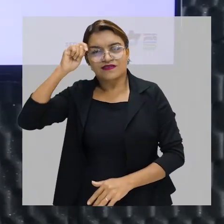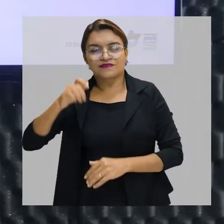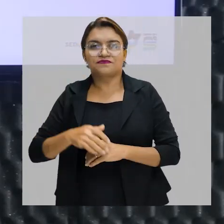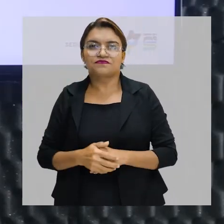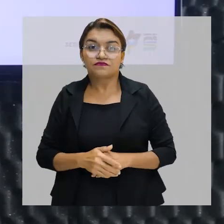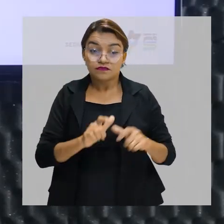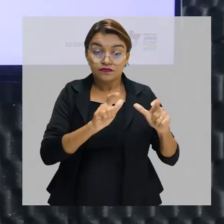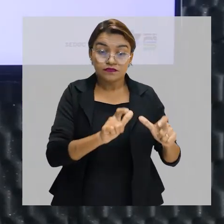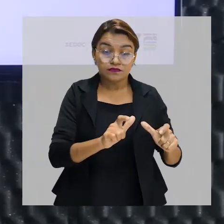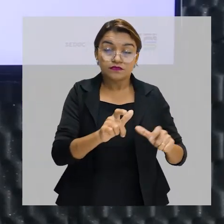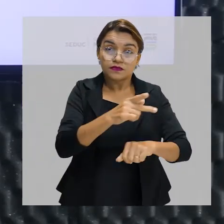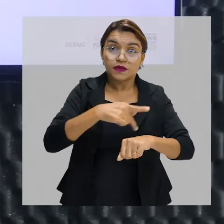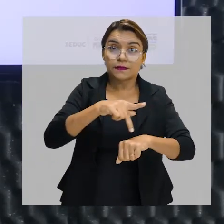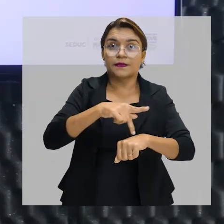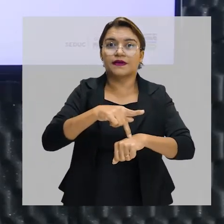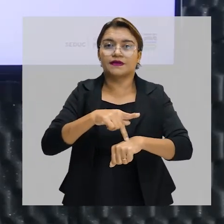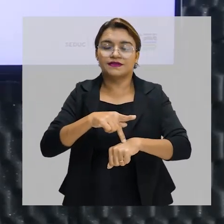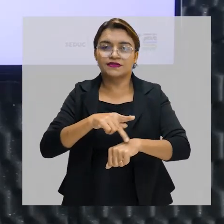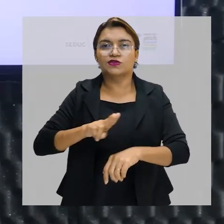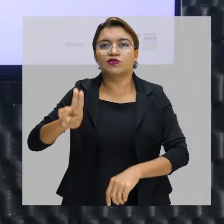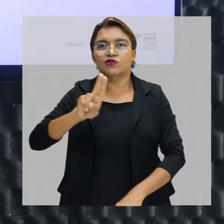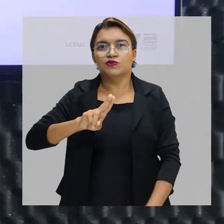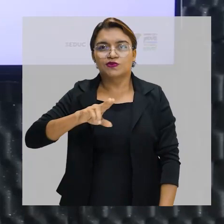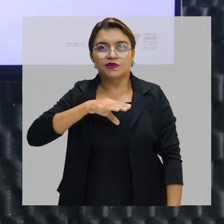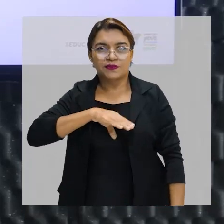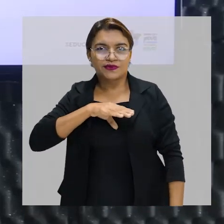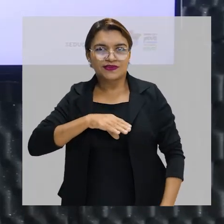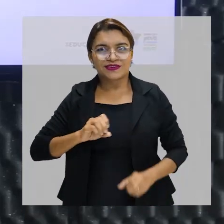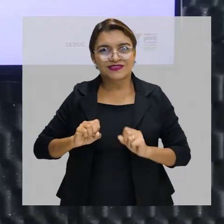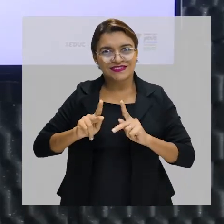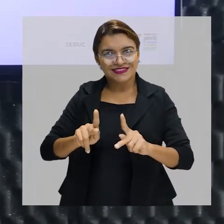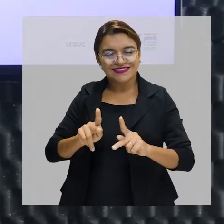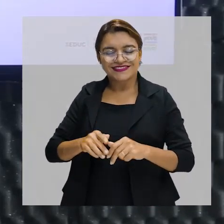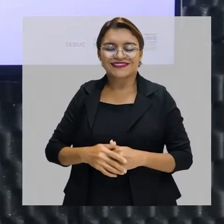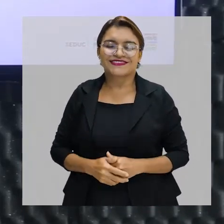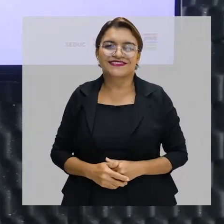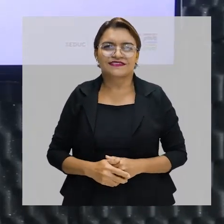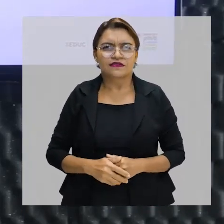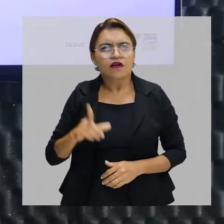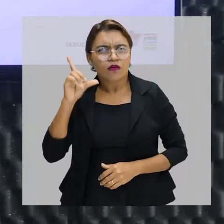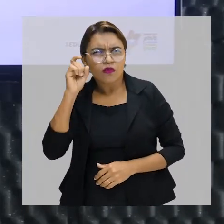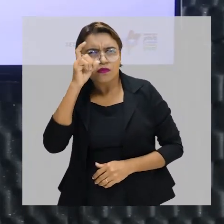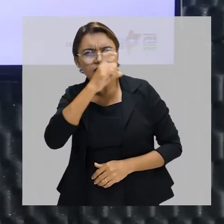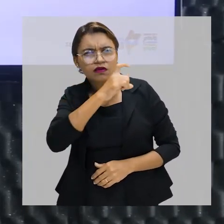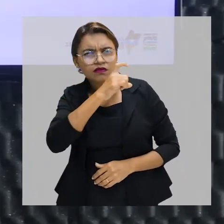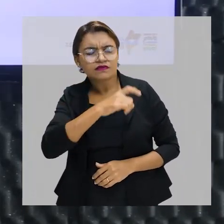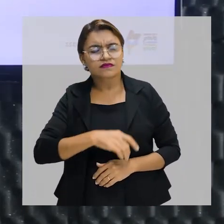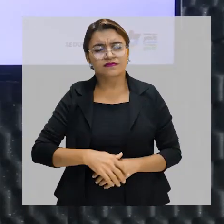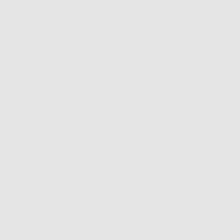em países de língua portuguesa. Certo? Compliquei?